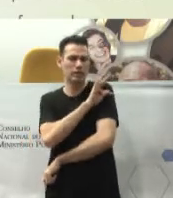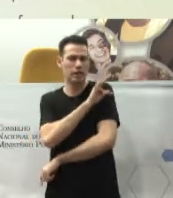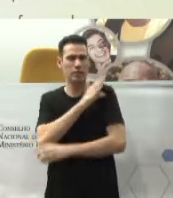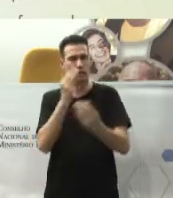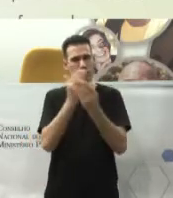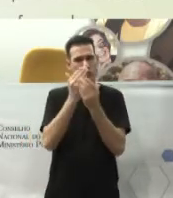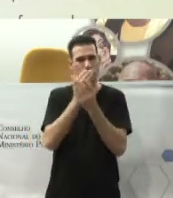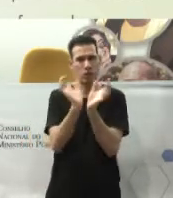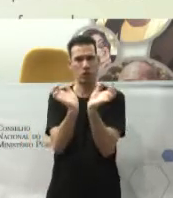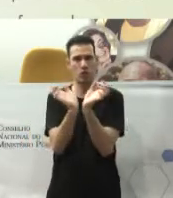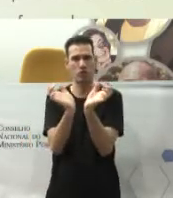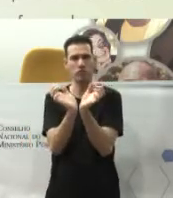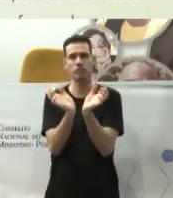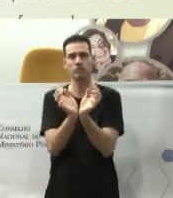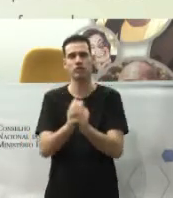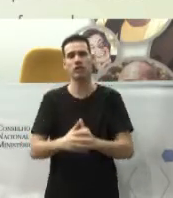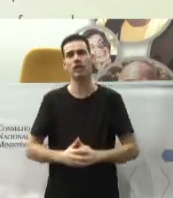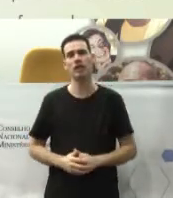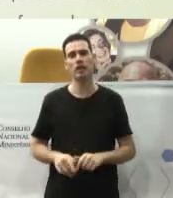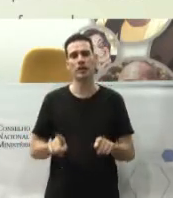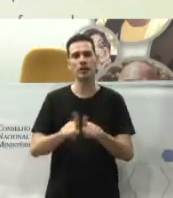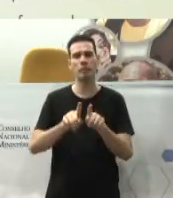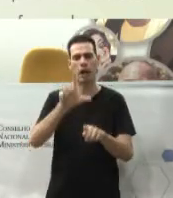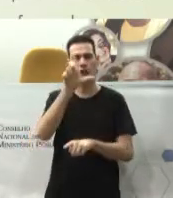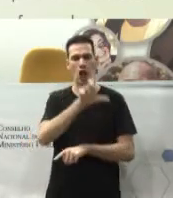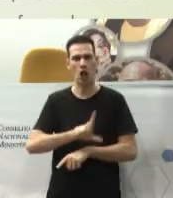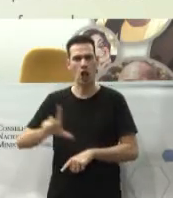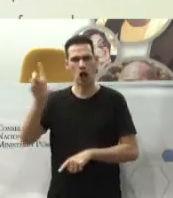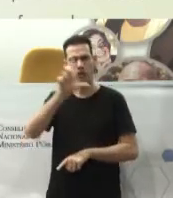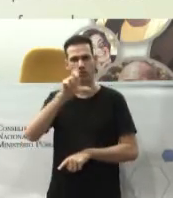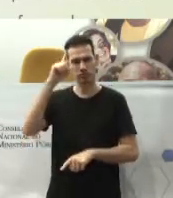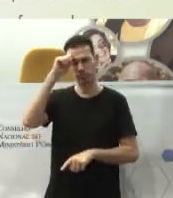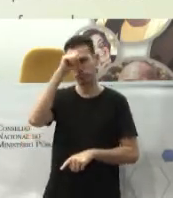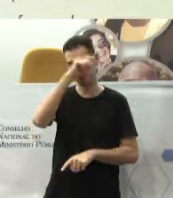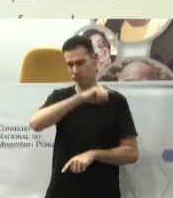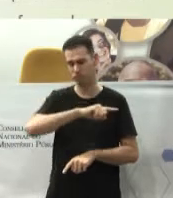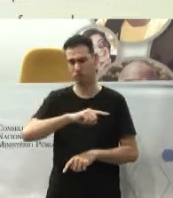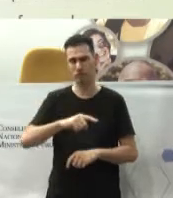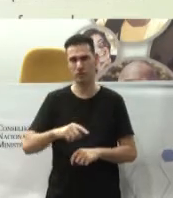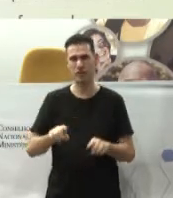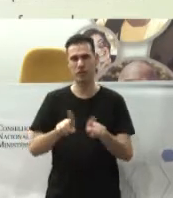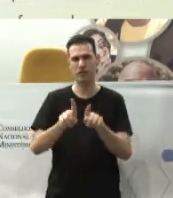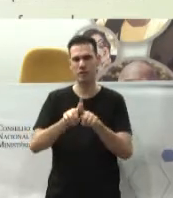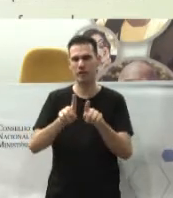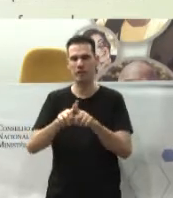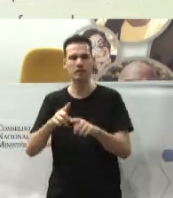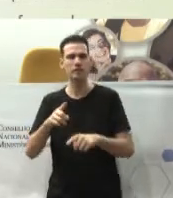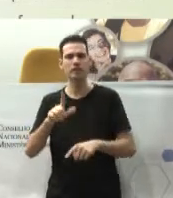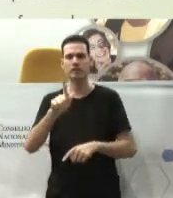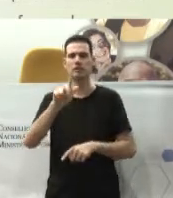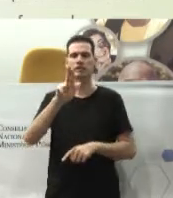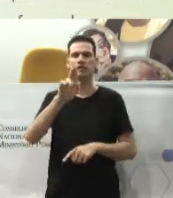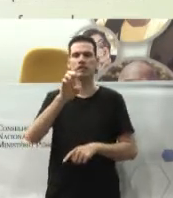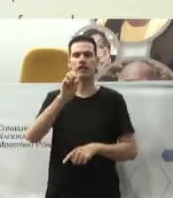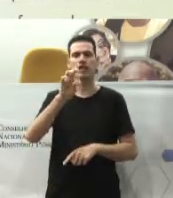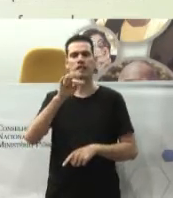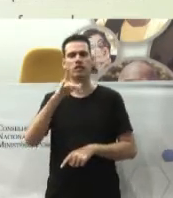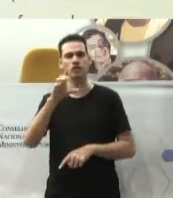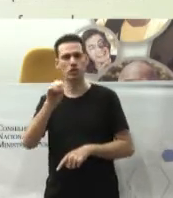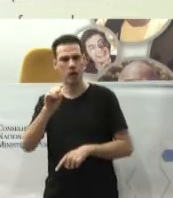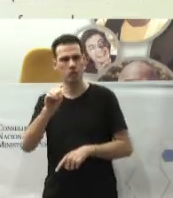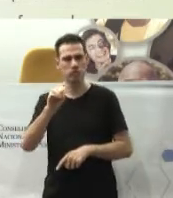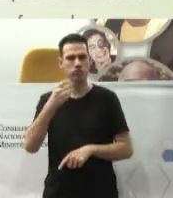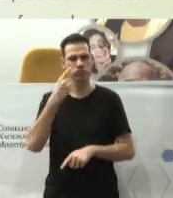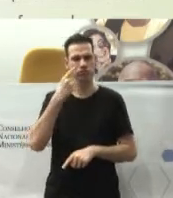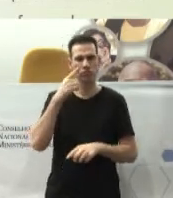processual coletiva, lógica complexa, voltado para a resolução de questões,